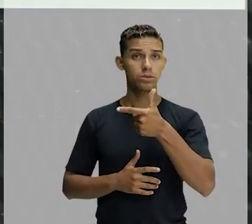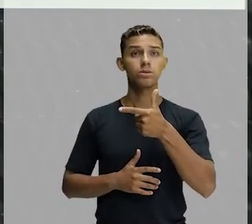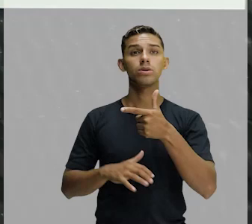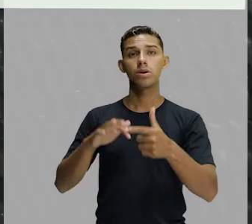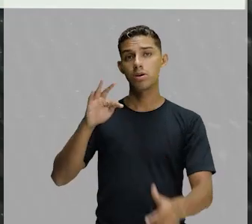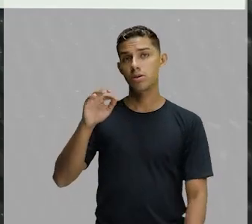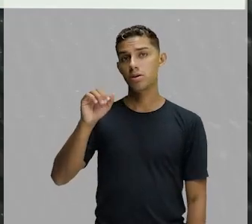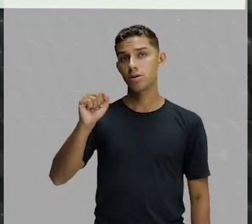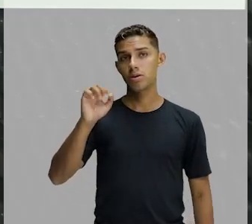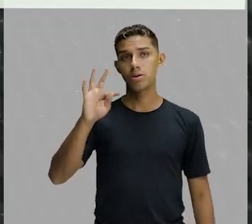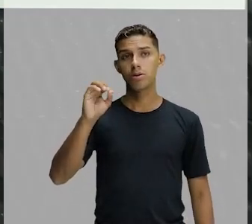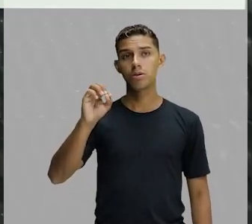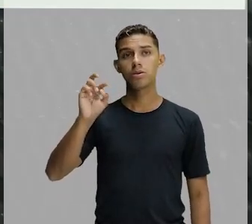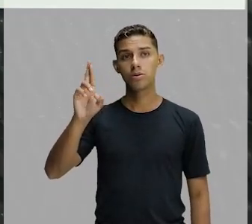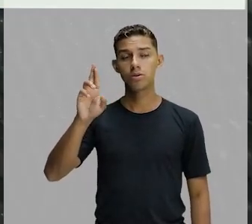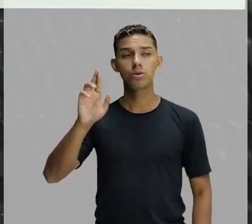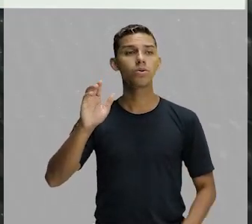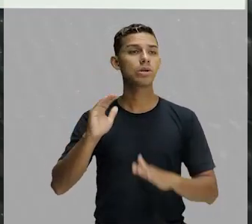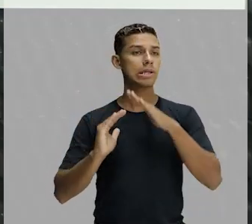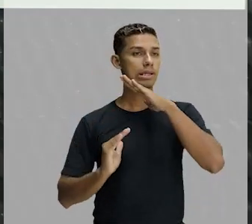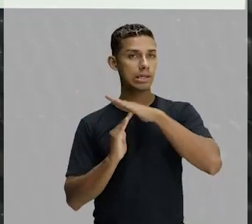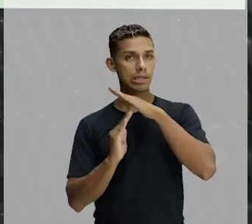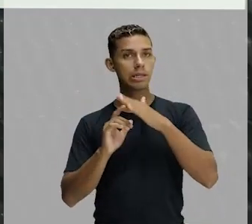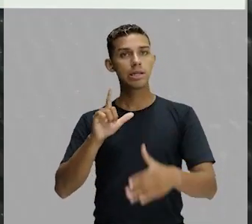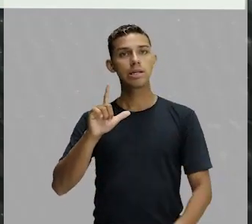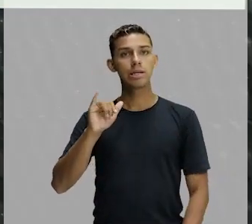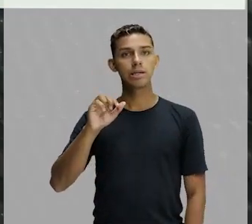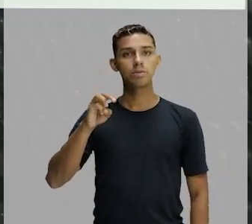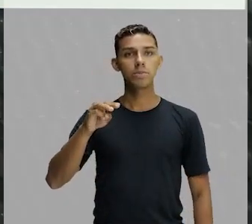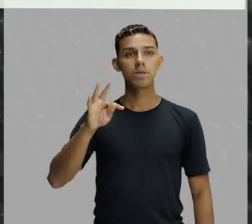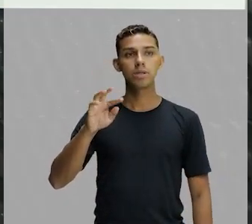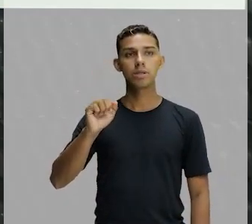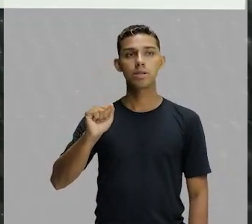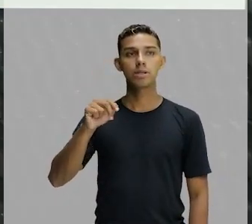fator limitante para a fotossíntese. Um outro fator que promove